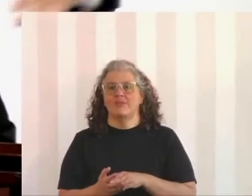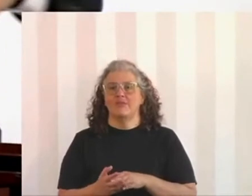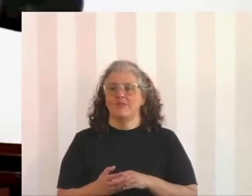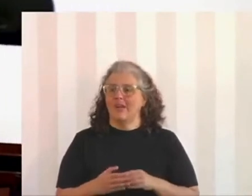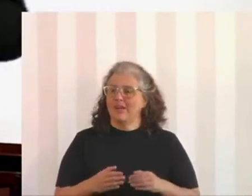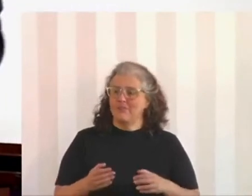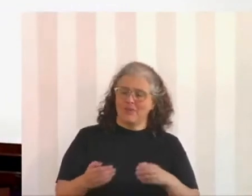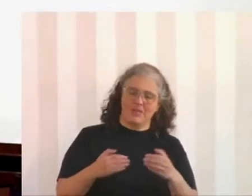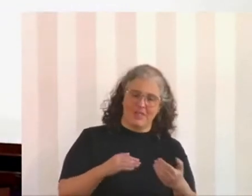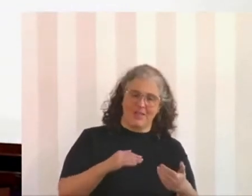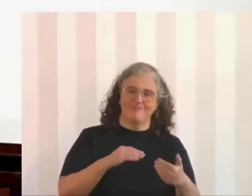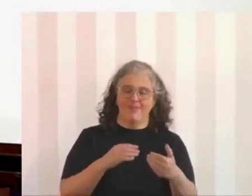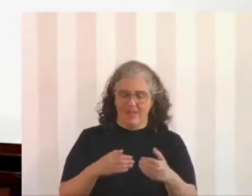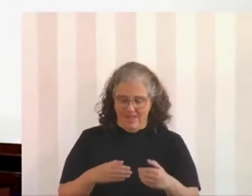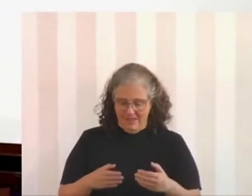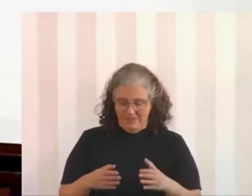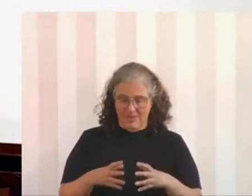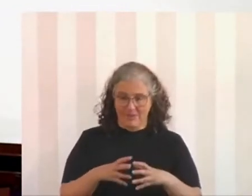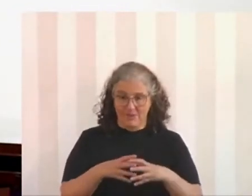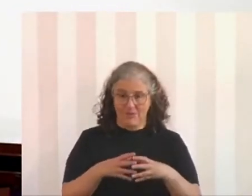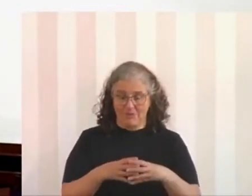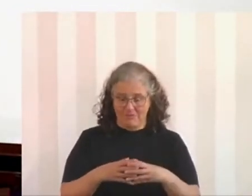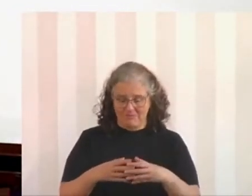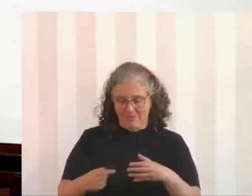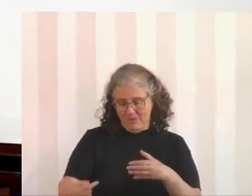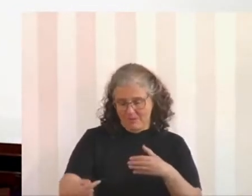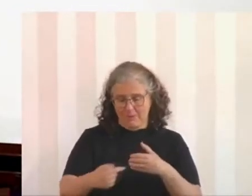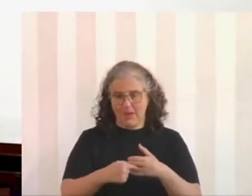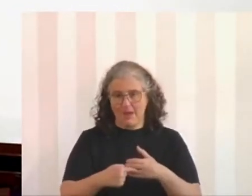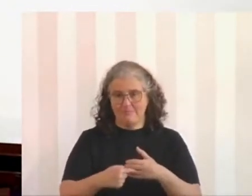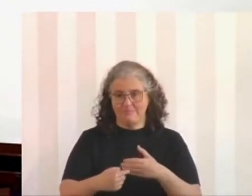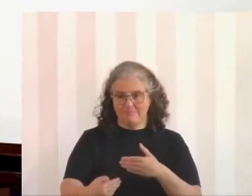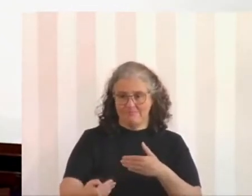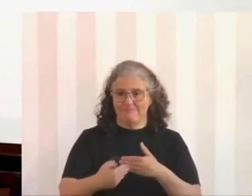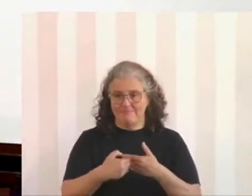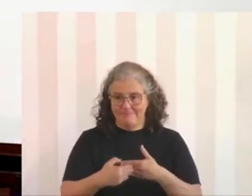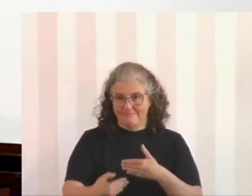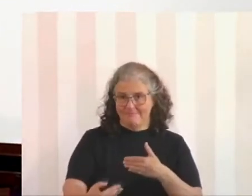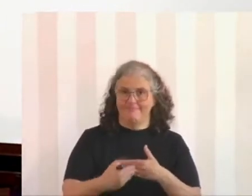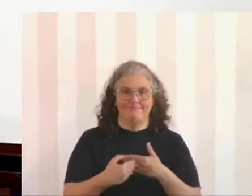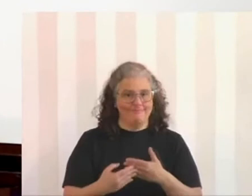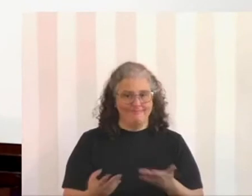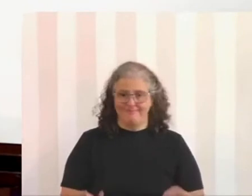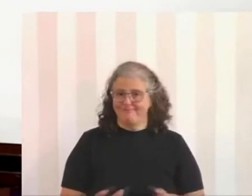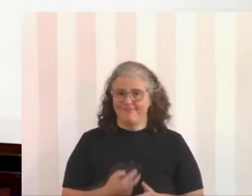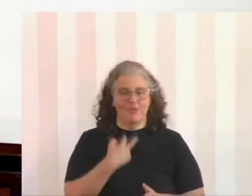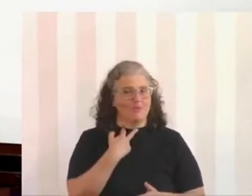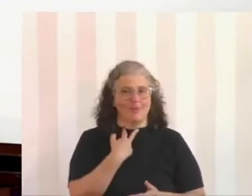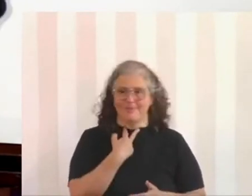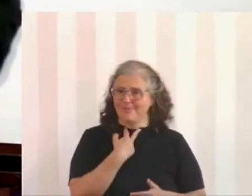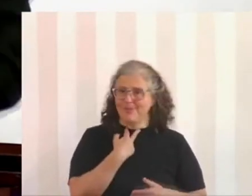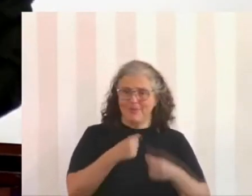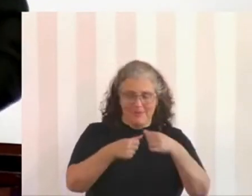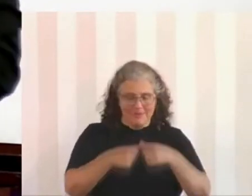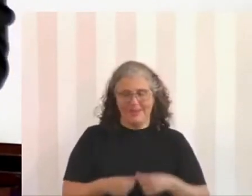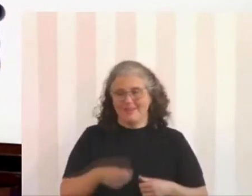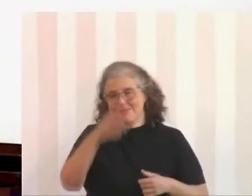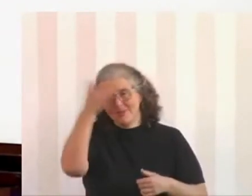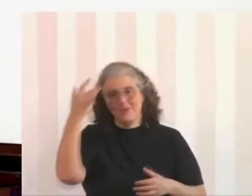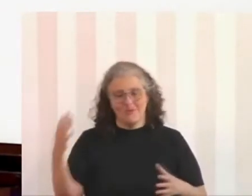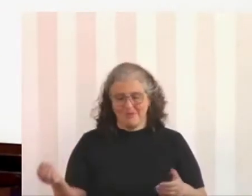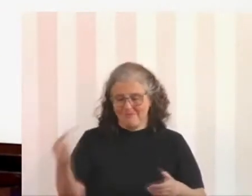Porque ele não se enquadra dentro daquilo que é o nosso princípio, o nosso